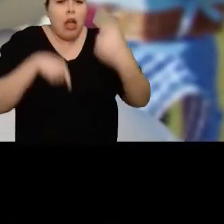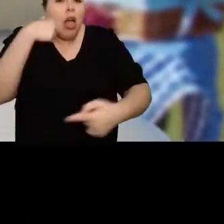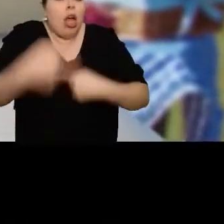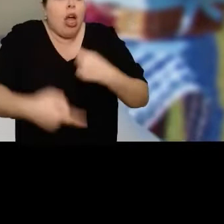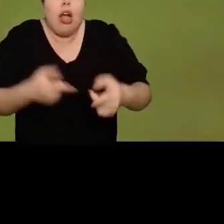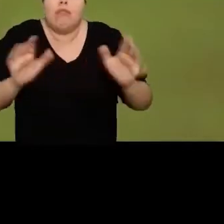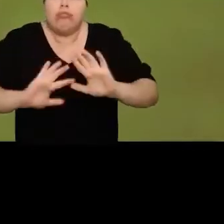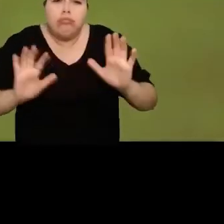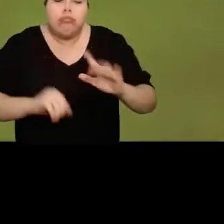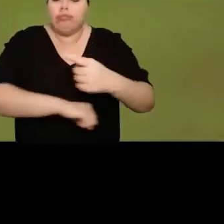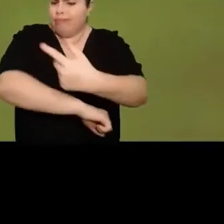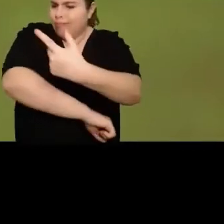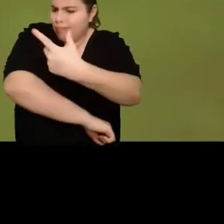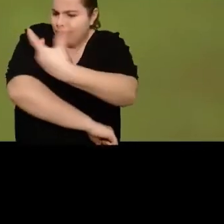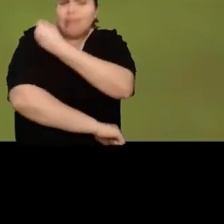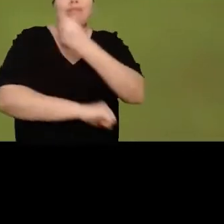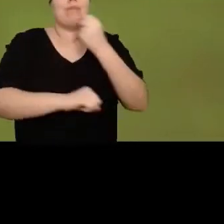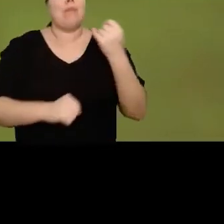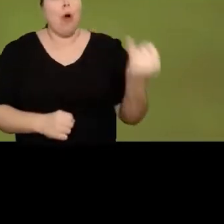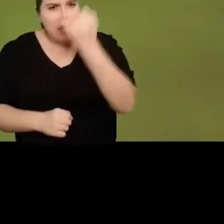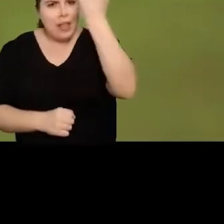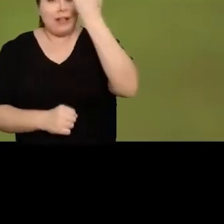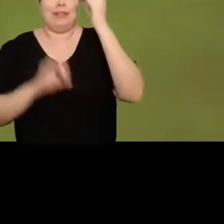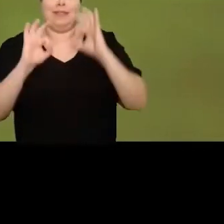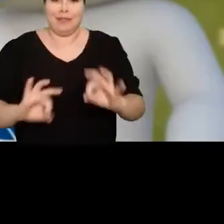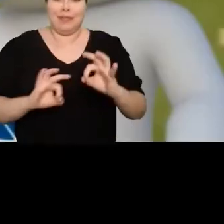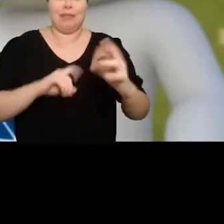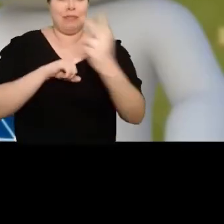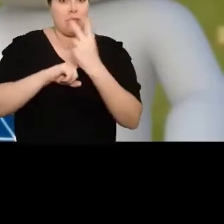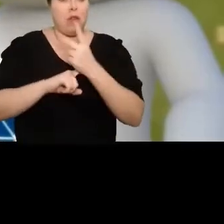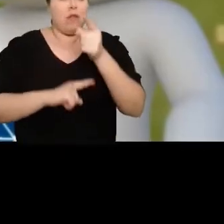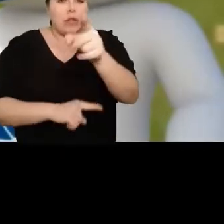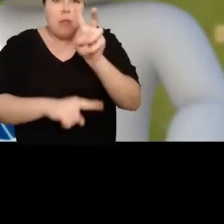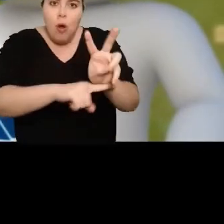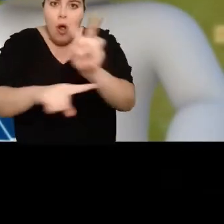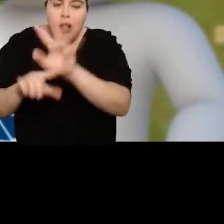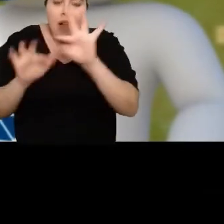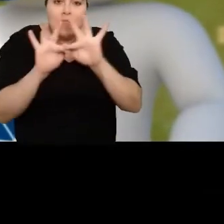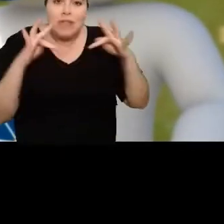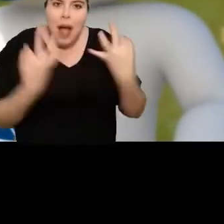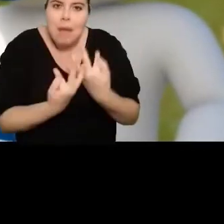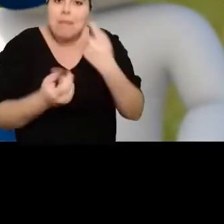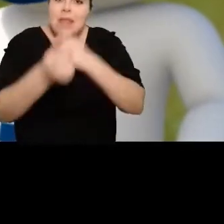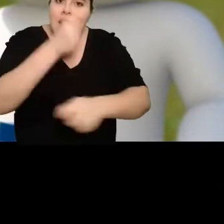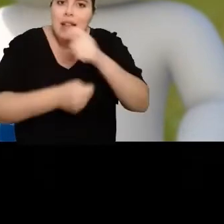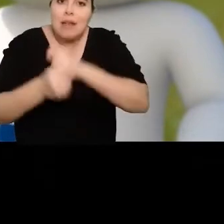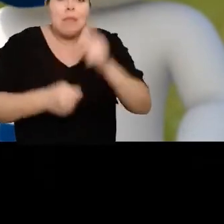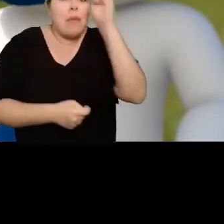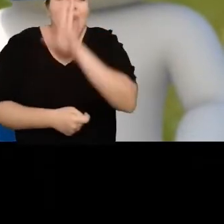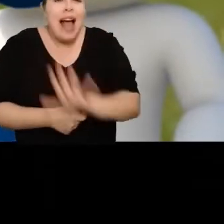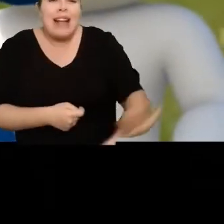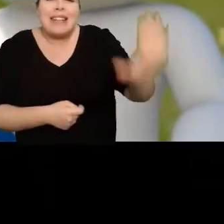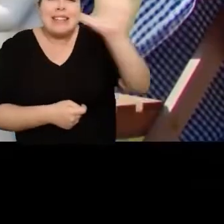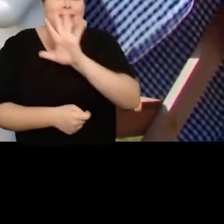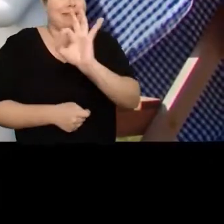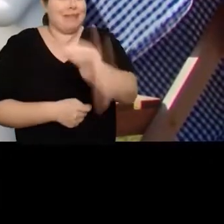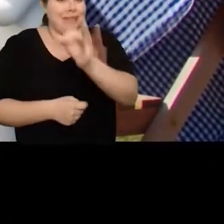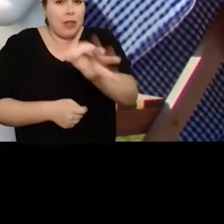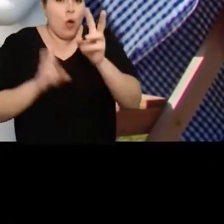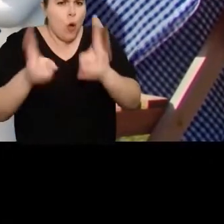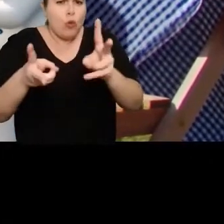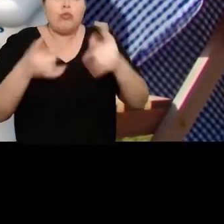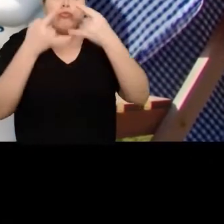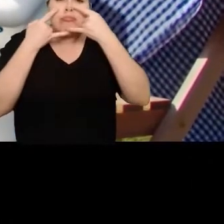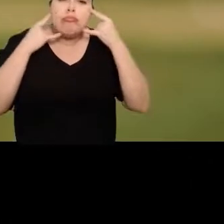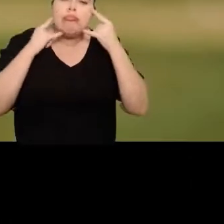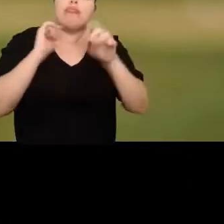para depois. Reforce a sua proteção. Isso é muito importante. Assim você protege a sua família, a sua renda e o Brasil. É, e